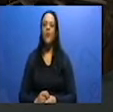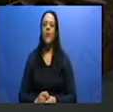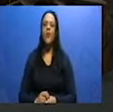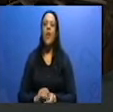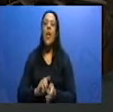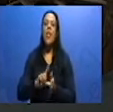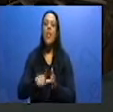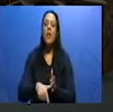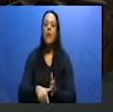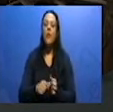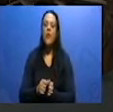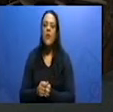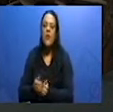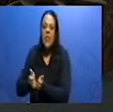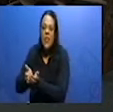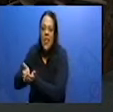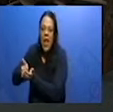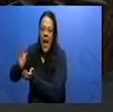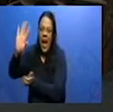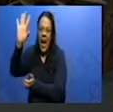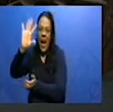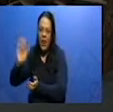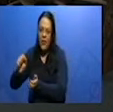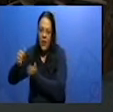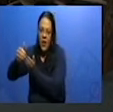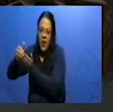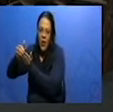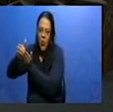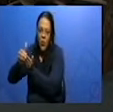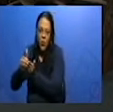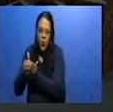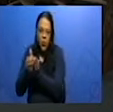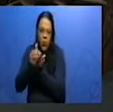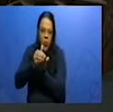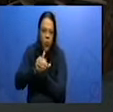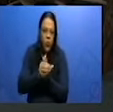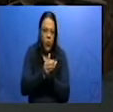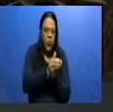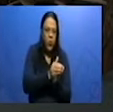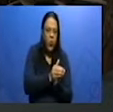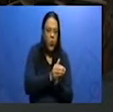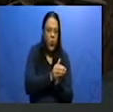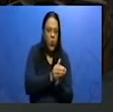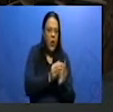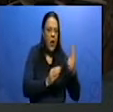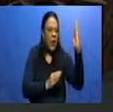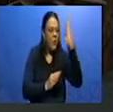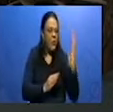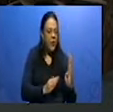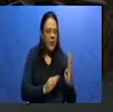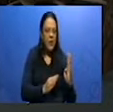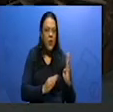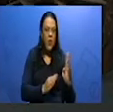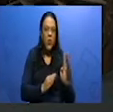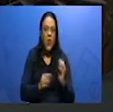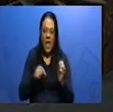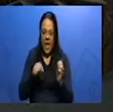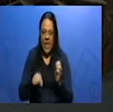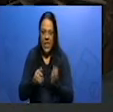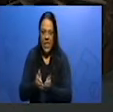misterioso, vindo da África. Lembra que veio um navio saindo da África, chegando nas nossas terras? Isso foi